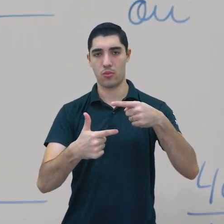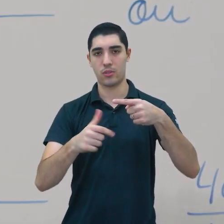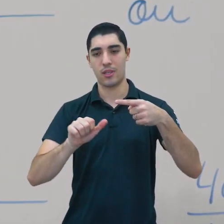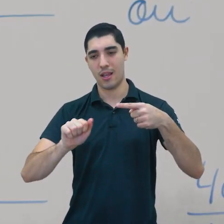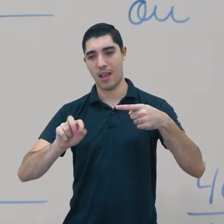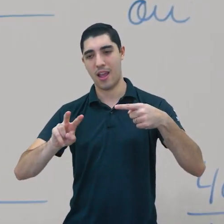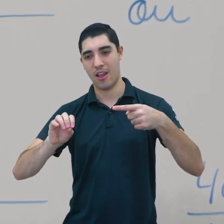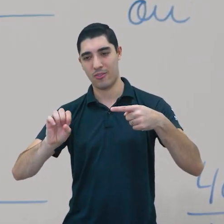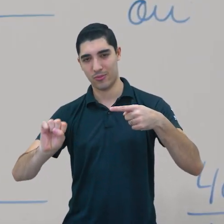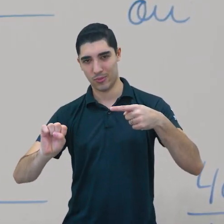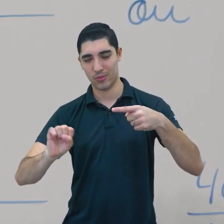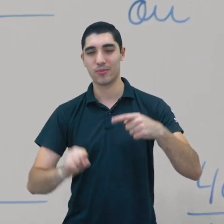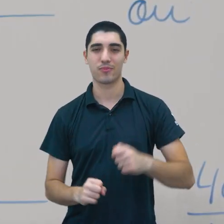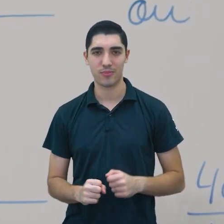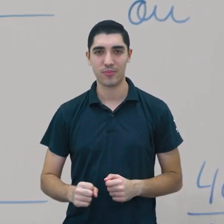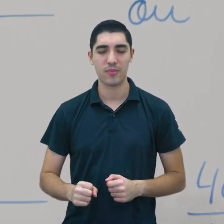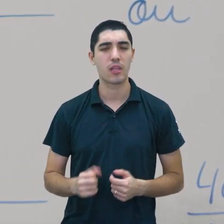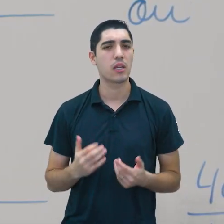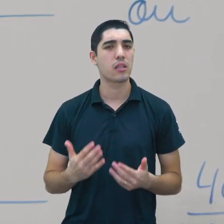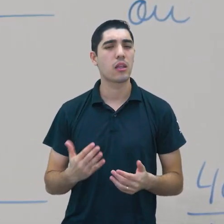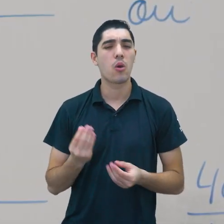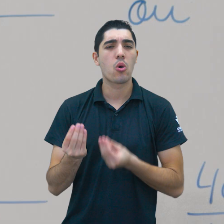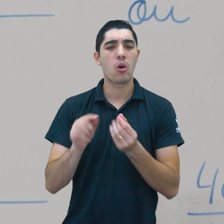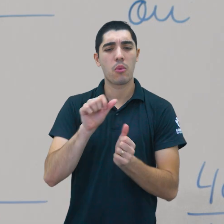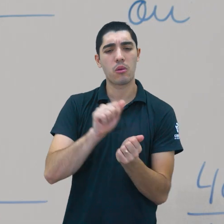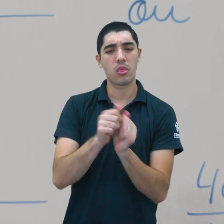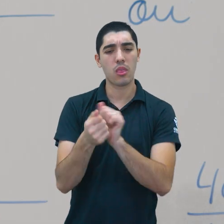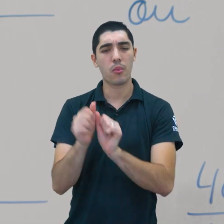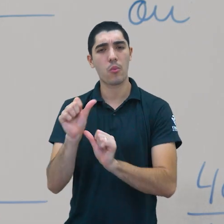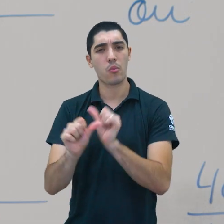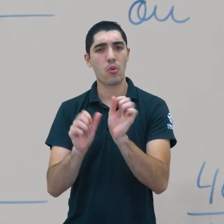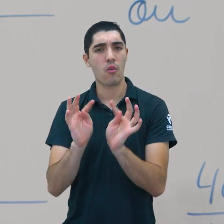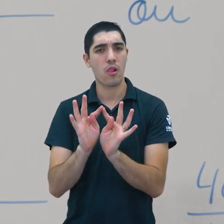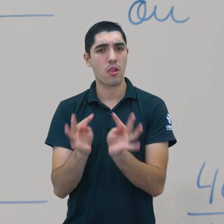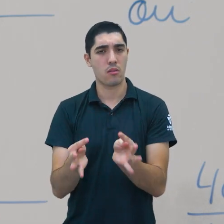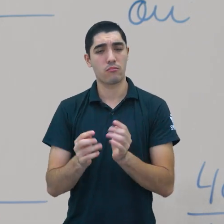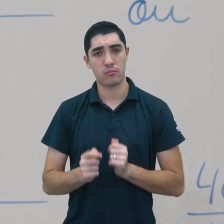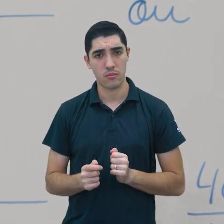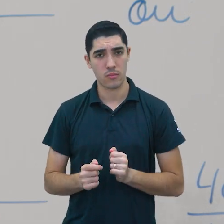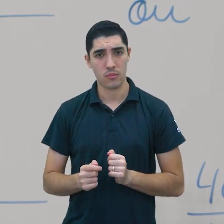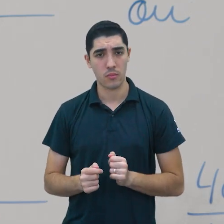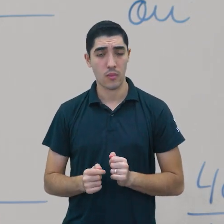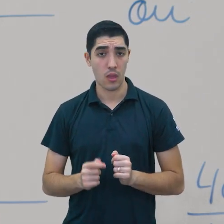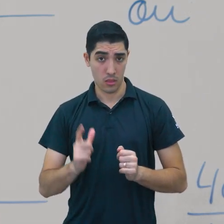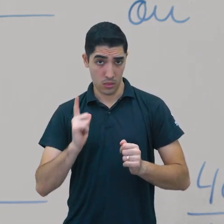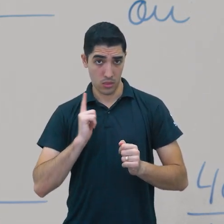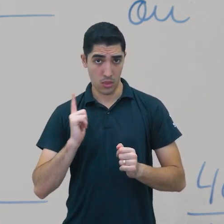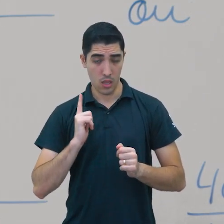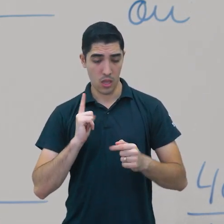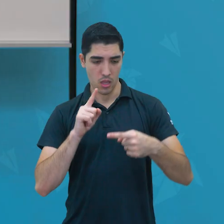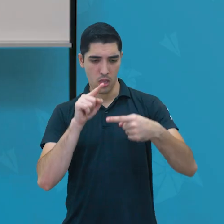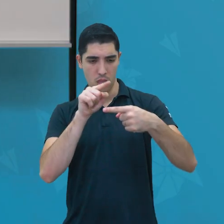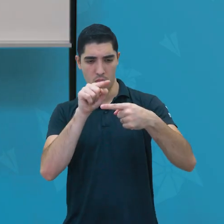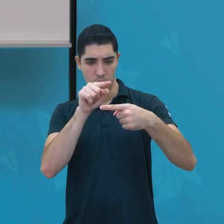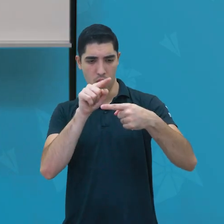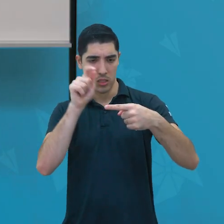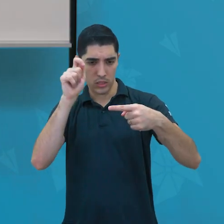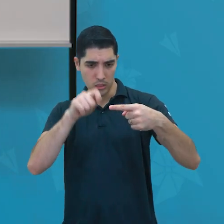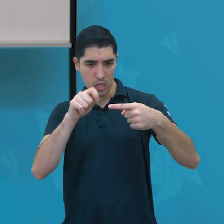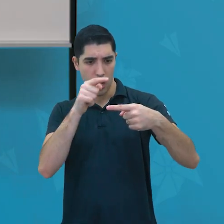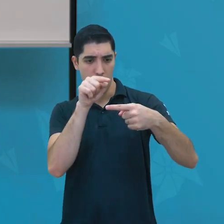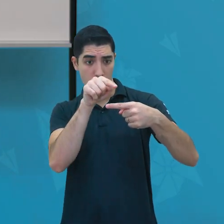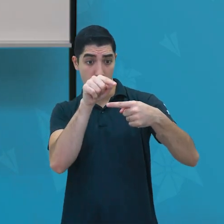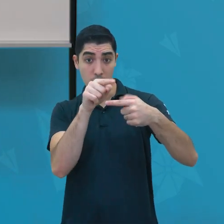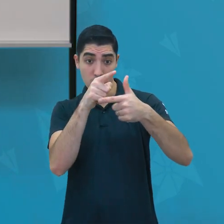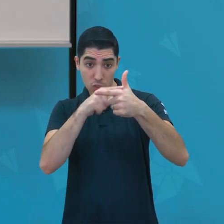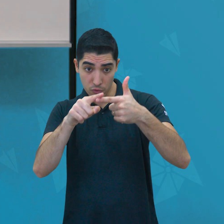avos. Vamos, como eu posso simplificar isso aqui? Tem algum número que eu posso dividir em cima e embaixo ao mesmo